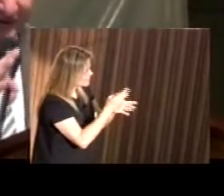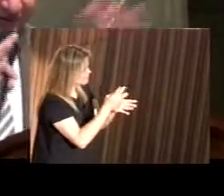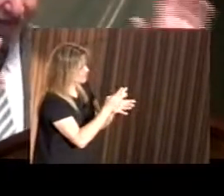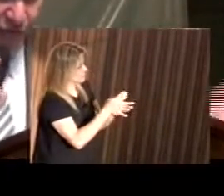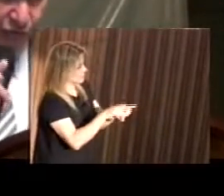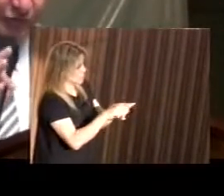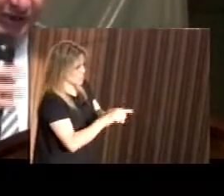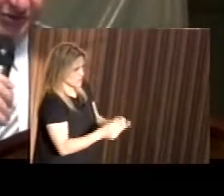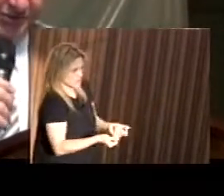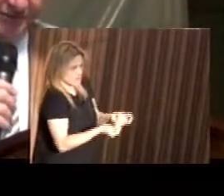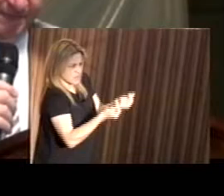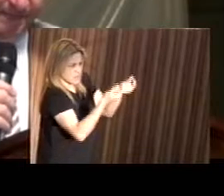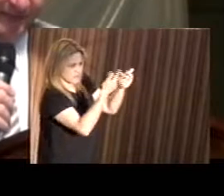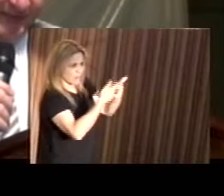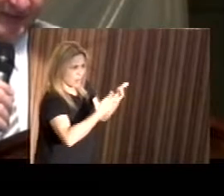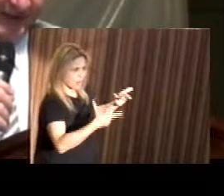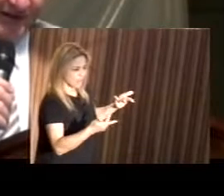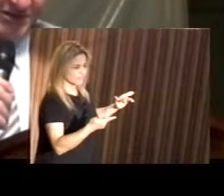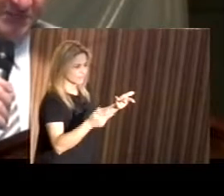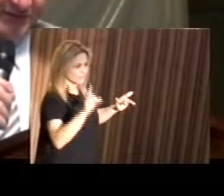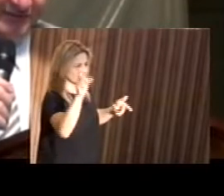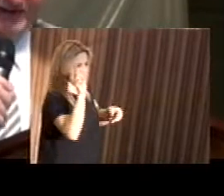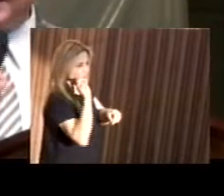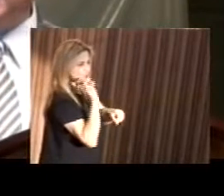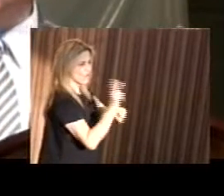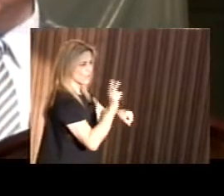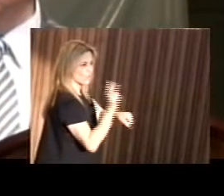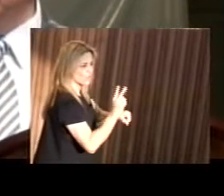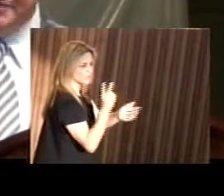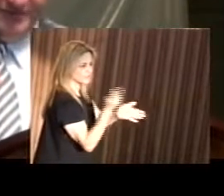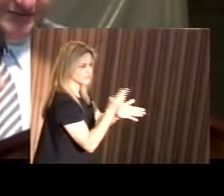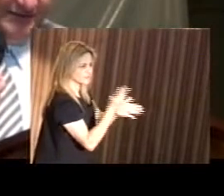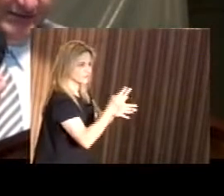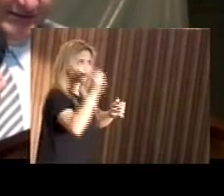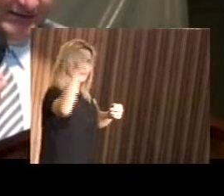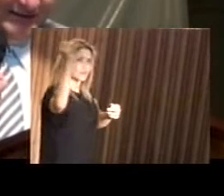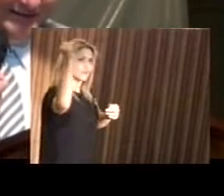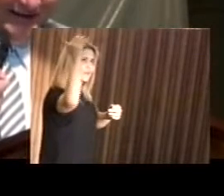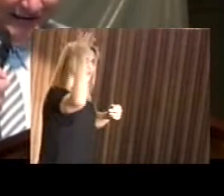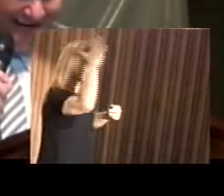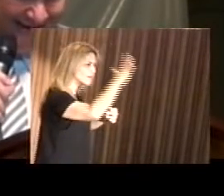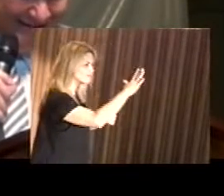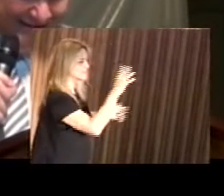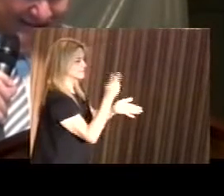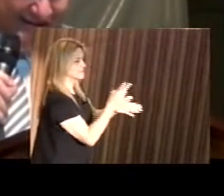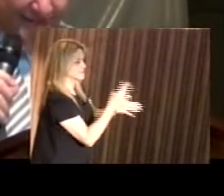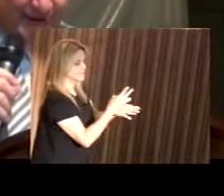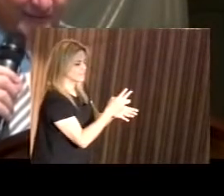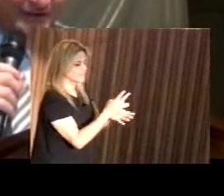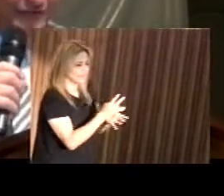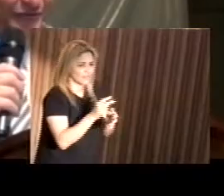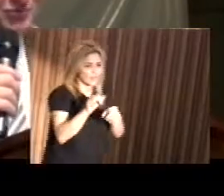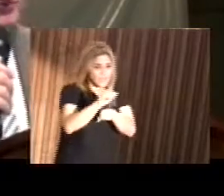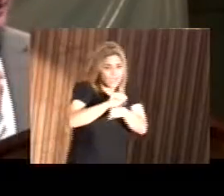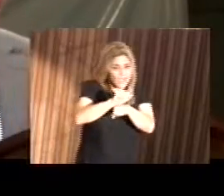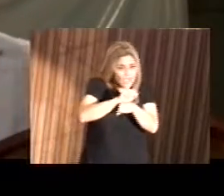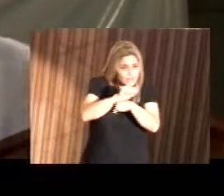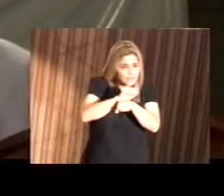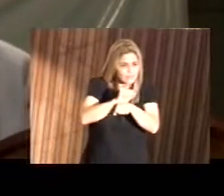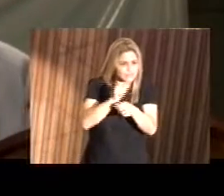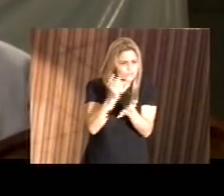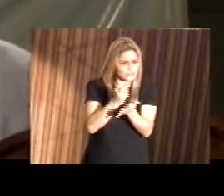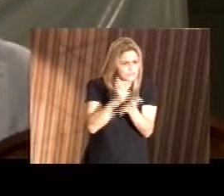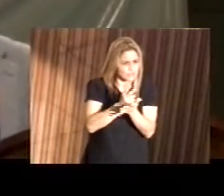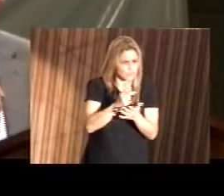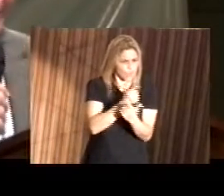próspero. E ele está vendo tudo isso a respeito da graça de Deus. Na casa de Abraão ele viu os